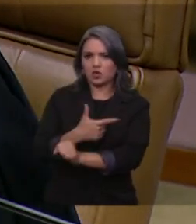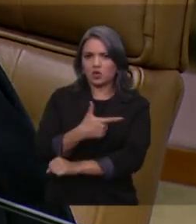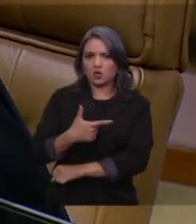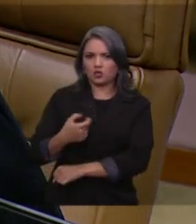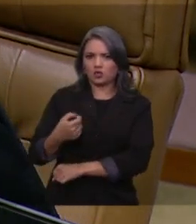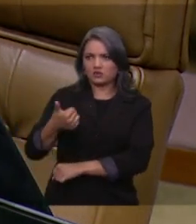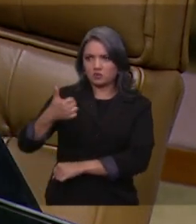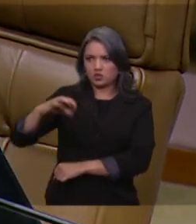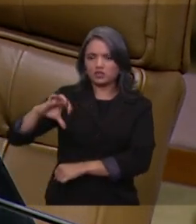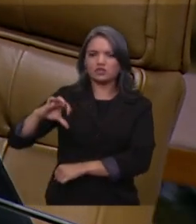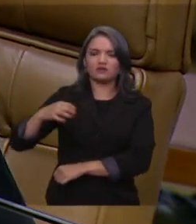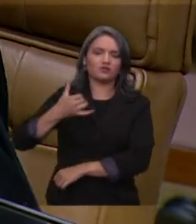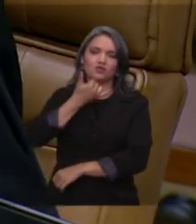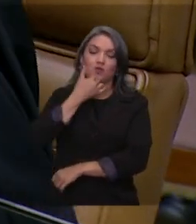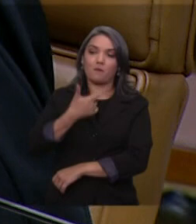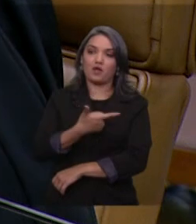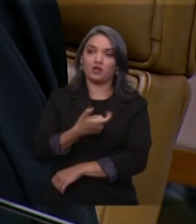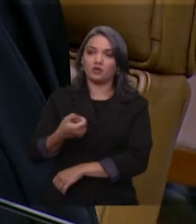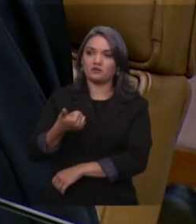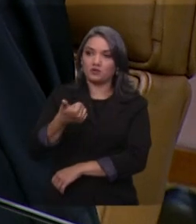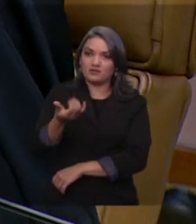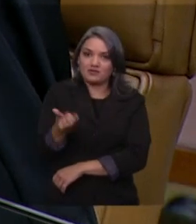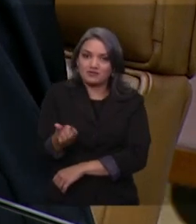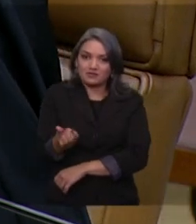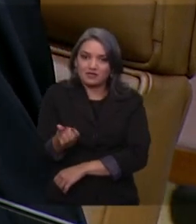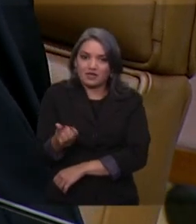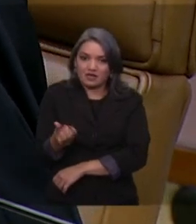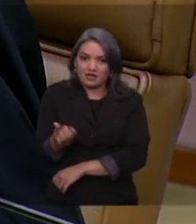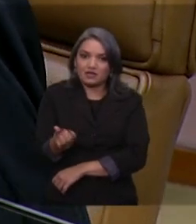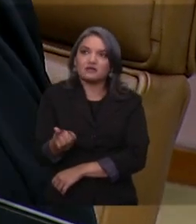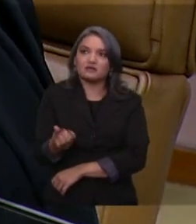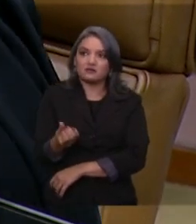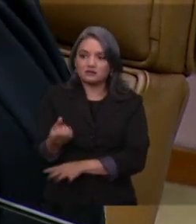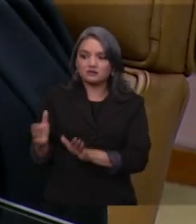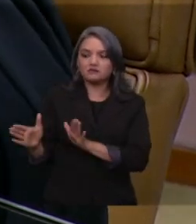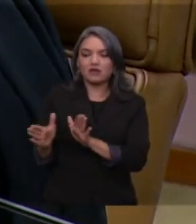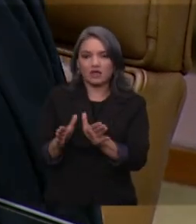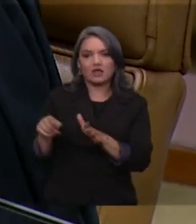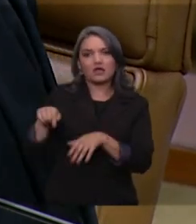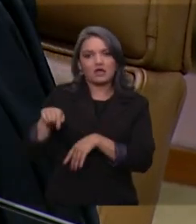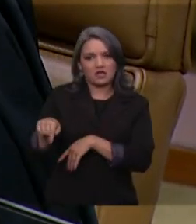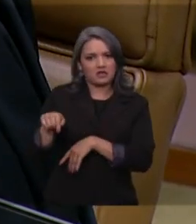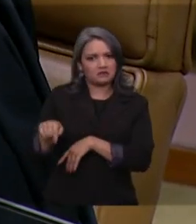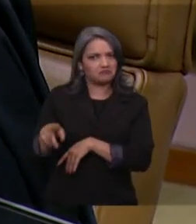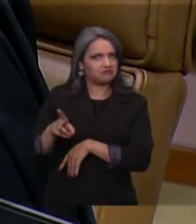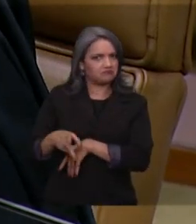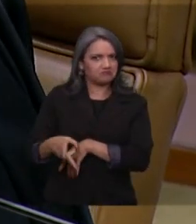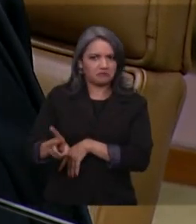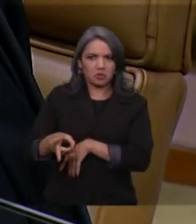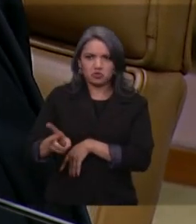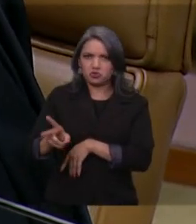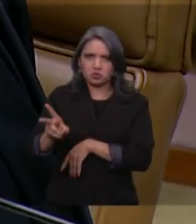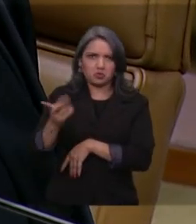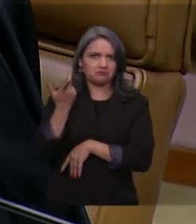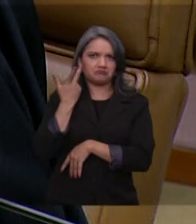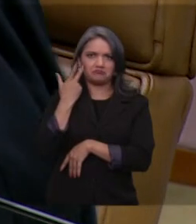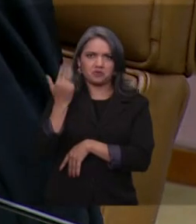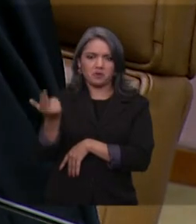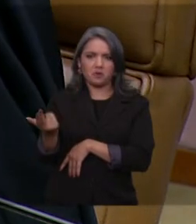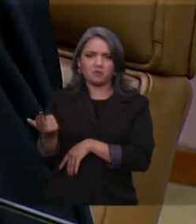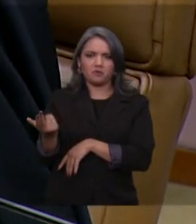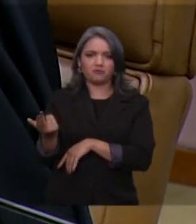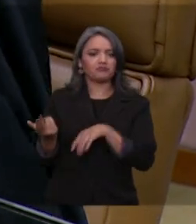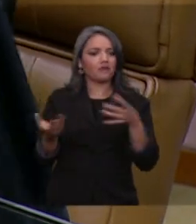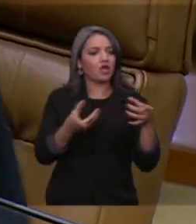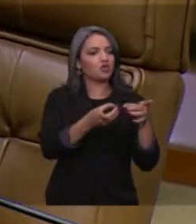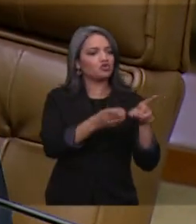aquele intervalo constitucional de 34 até a Emenda número 9 de 77, continua existindo. E